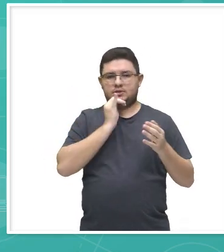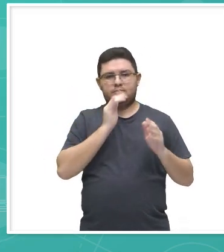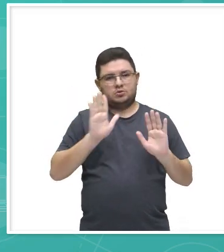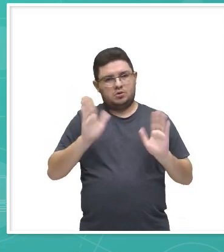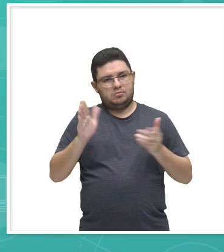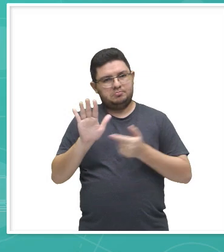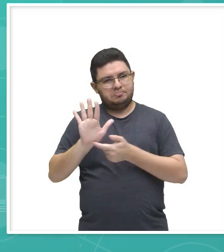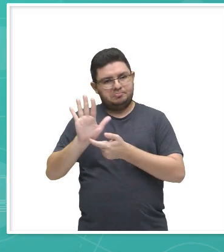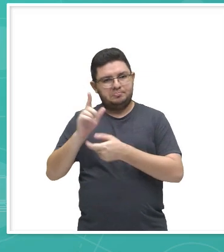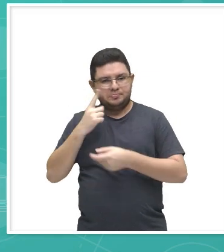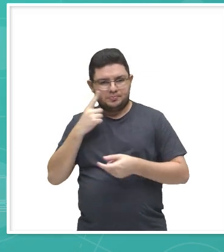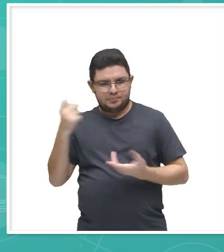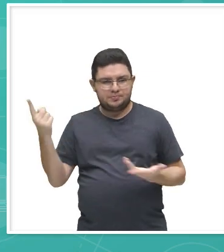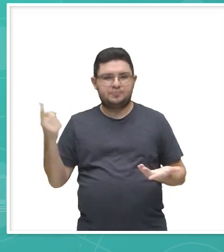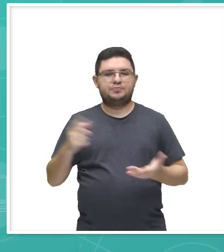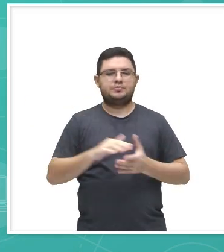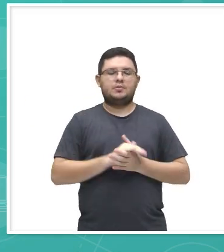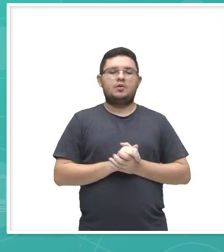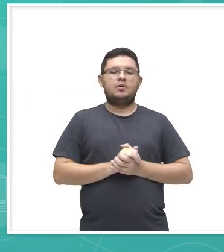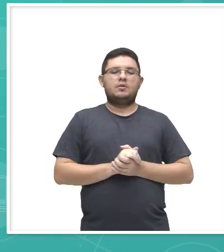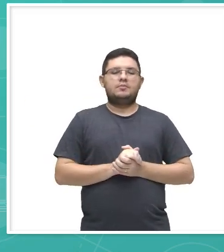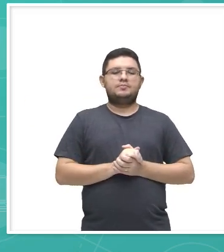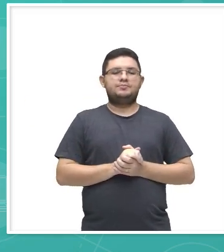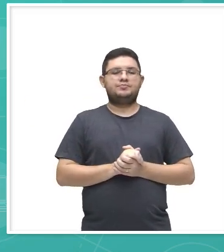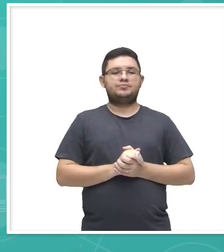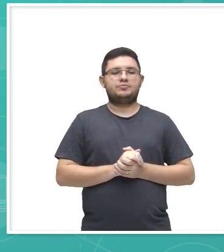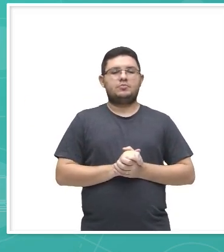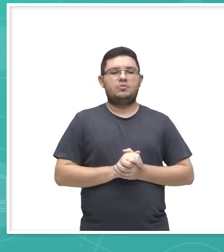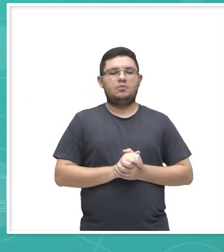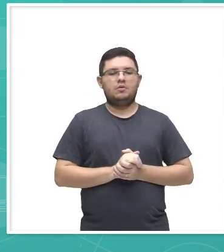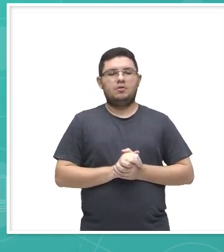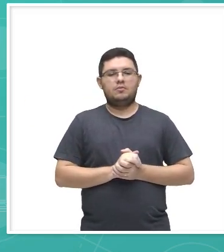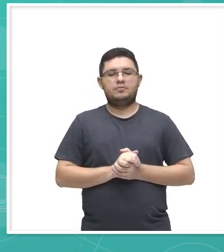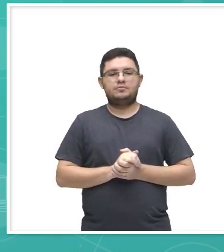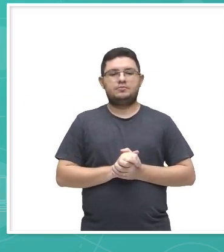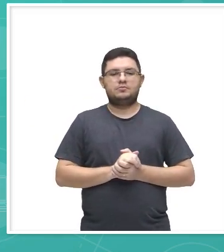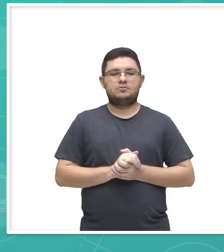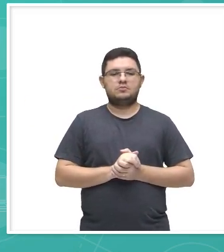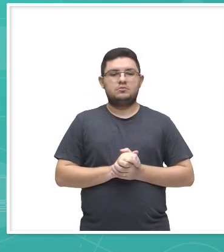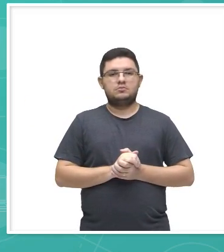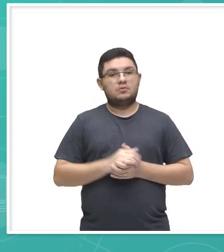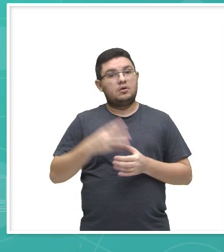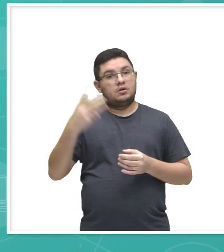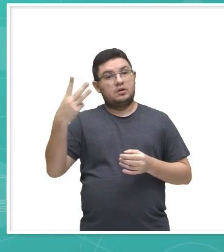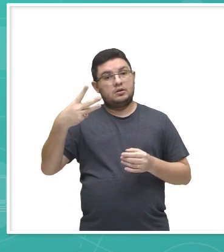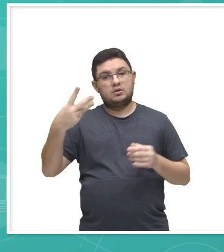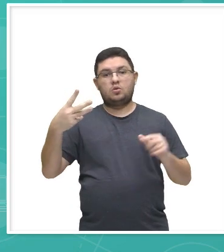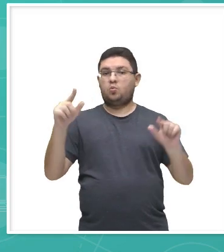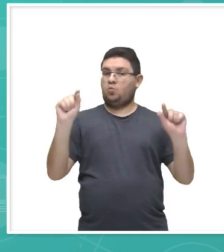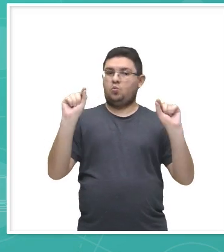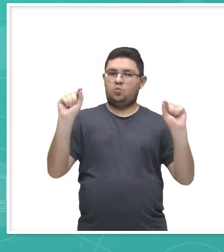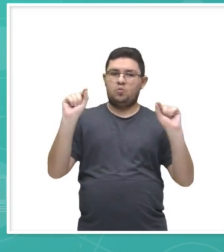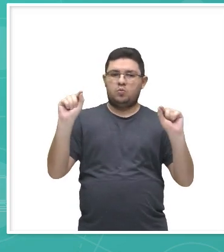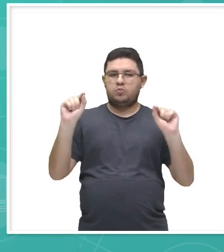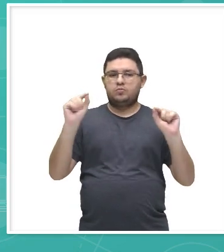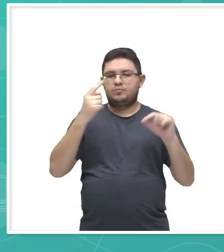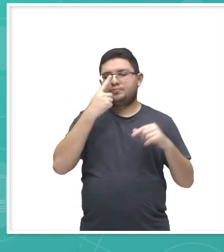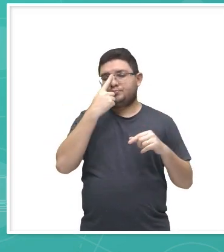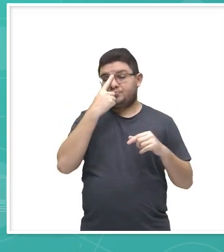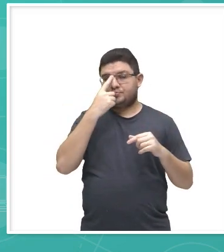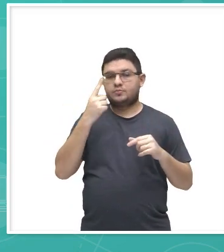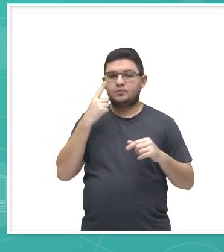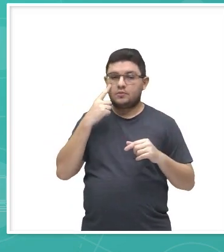exemplo, comercializar com outros países, né? Na questão de número 3, aí nós temos